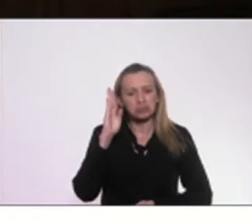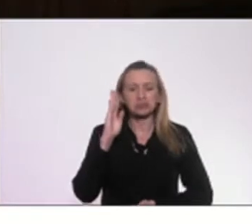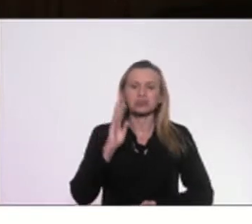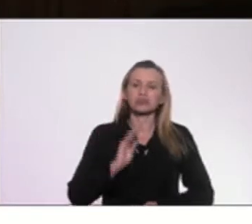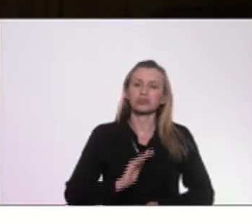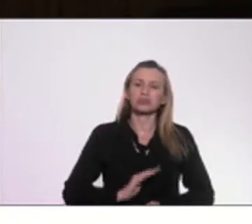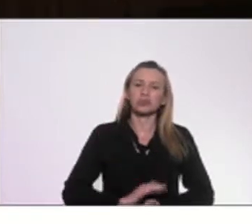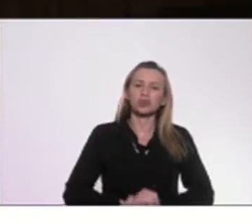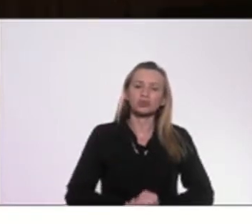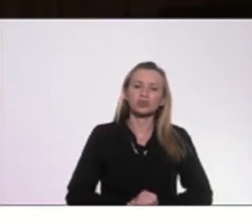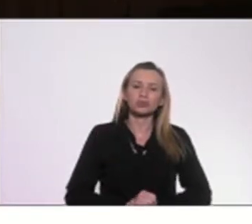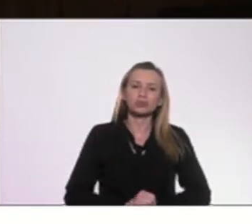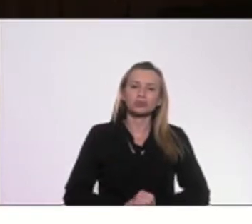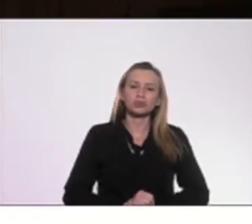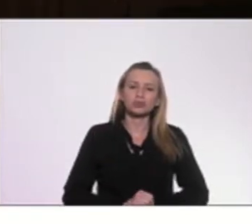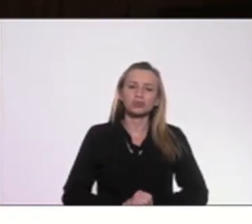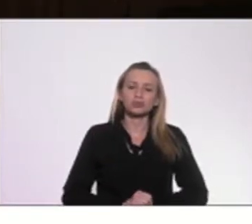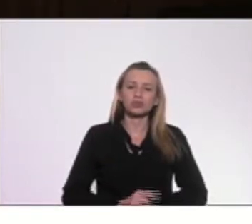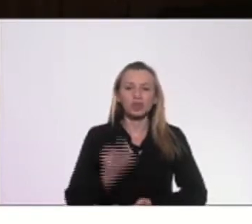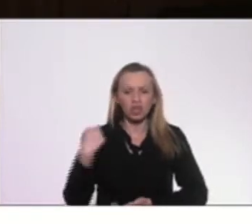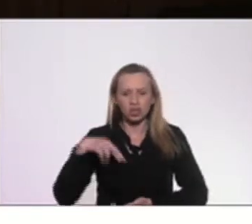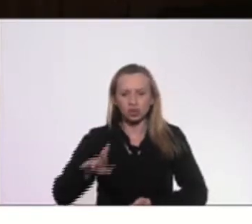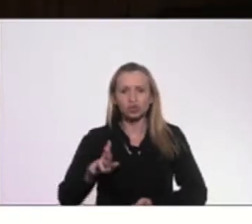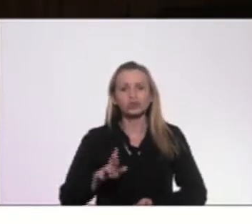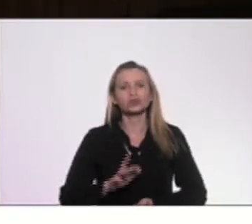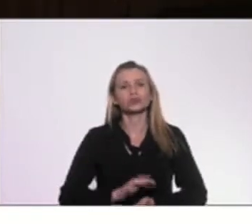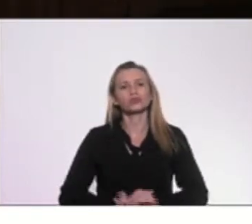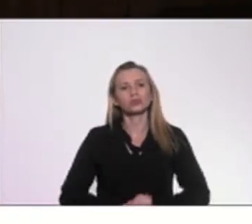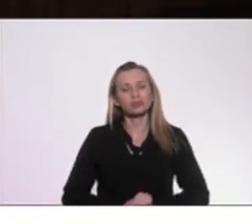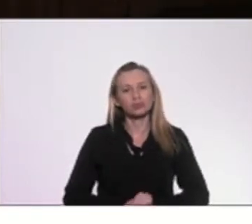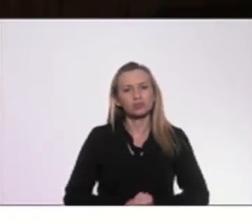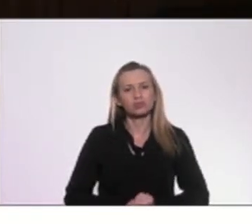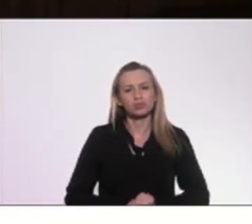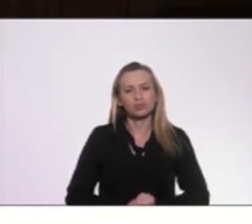fundamentalmente religioso.